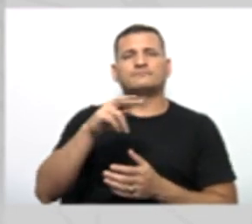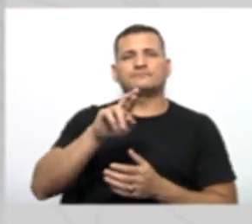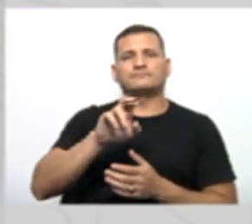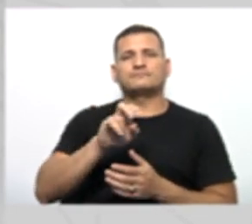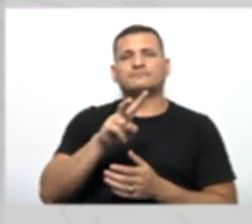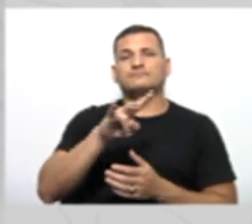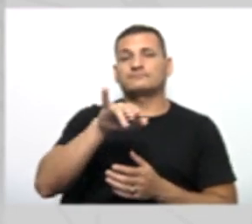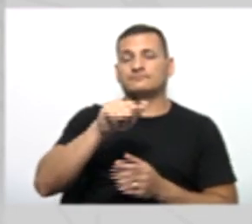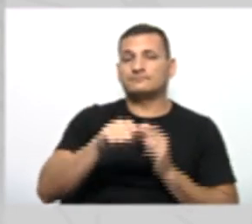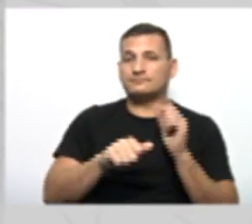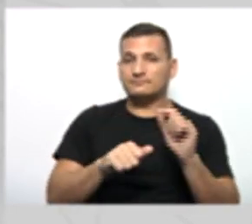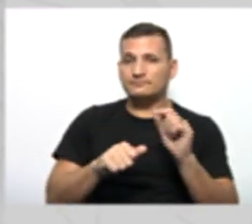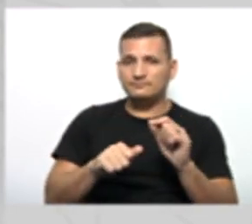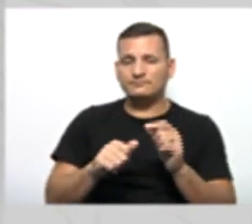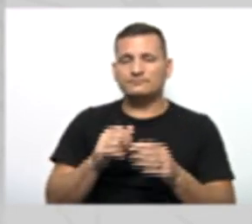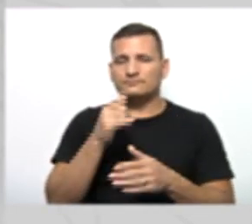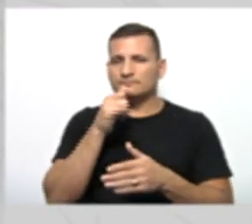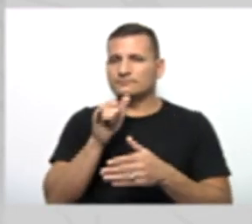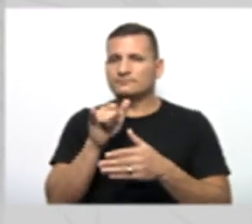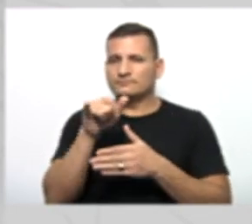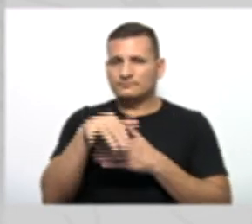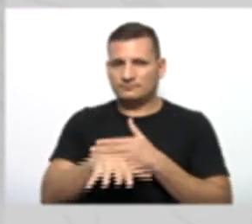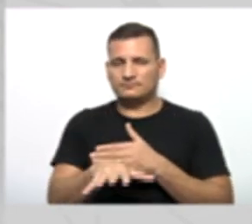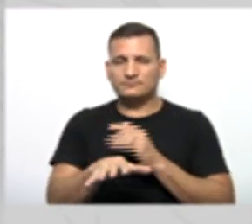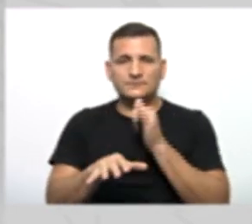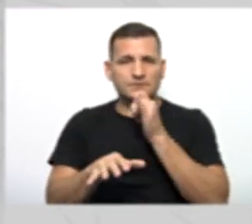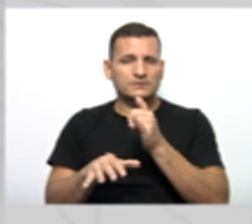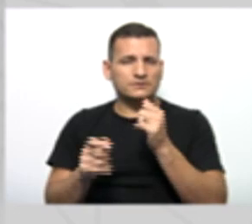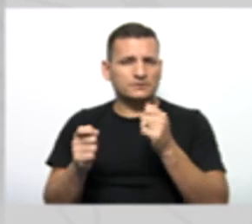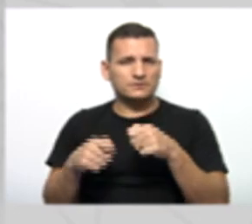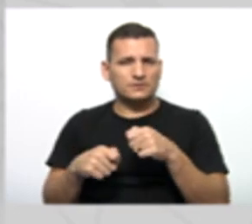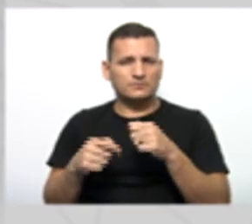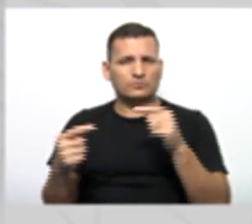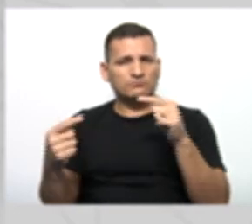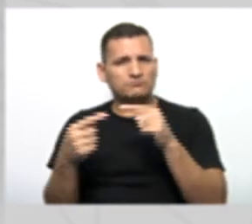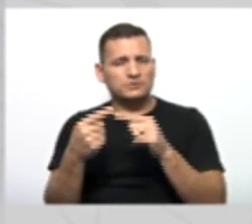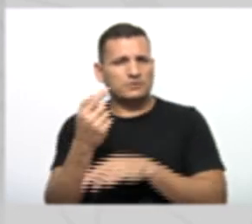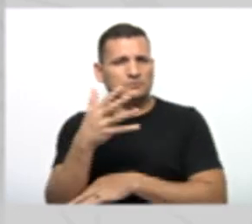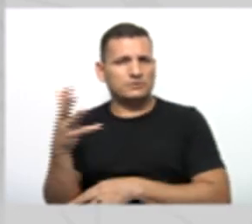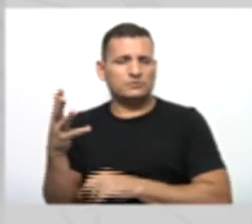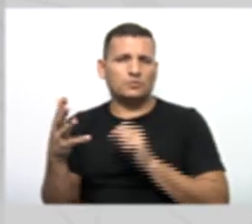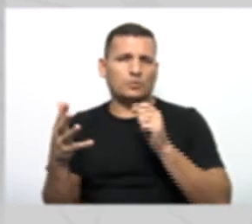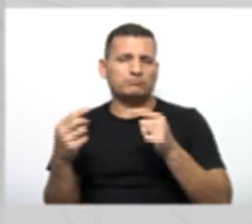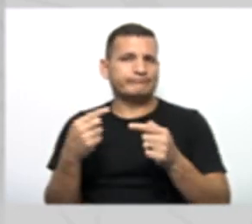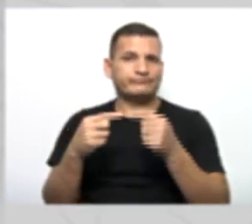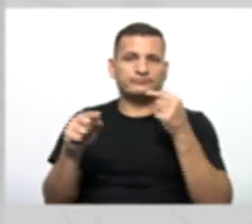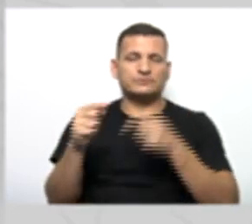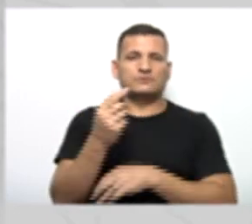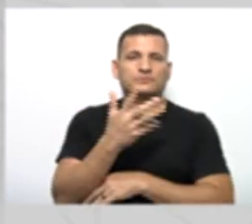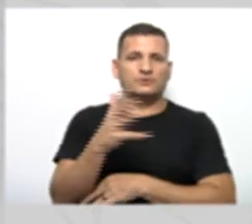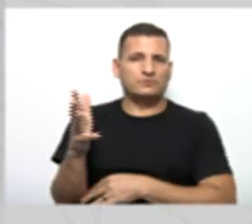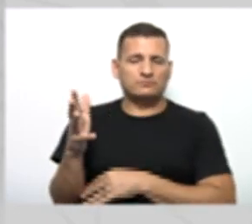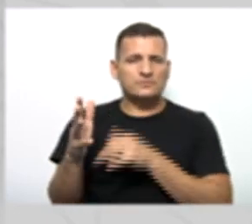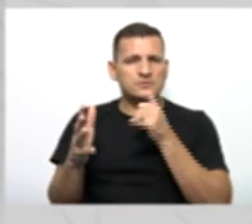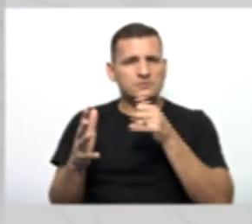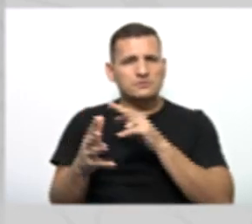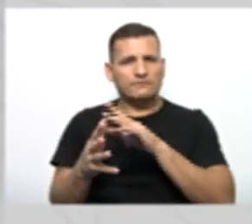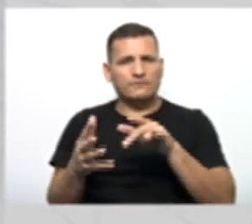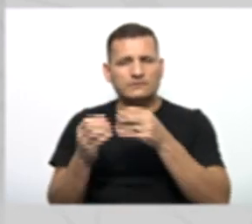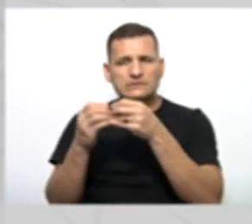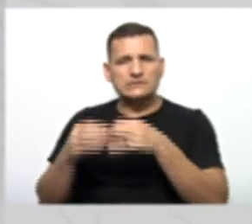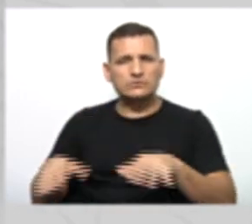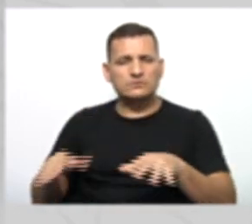se essa usina poderia ser ambientalmente viável, se ela não ia causar uma destruição ambiental, uma degradação ambiental muito grande,